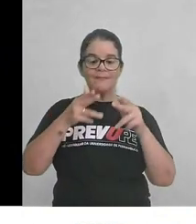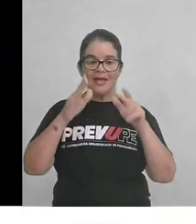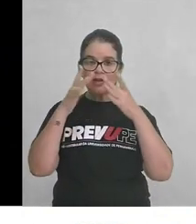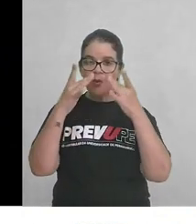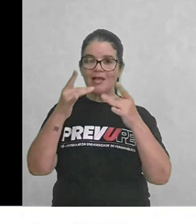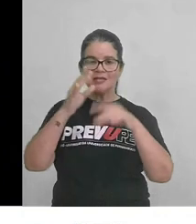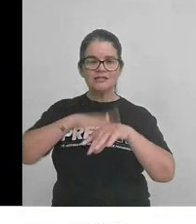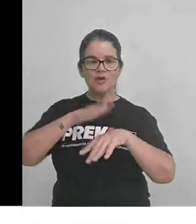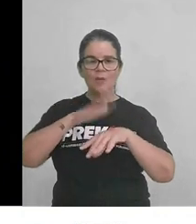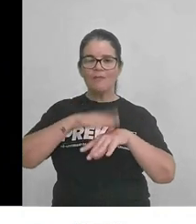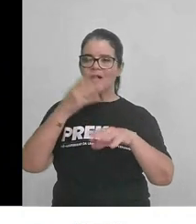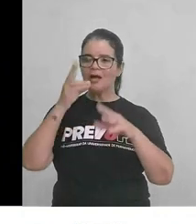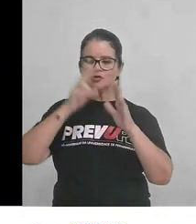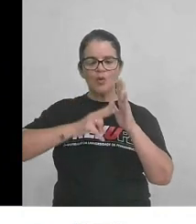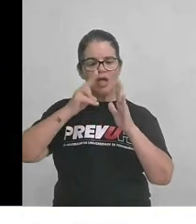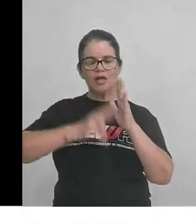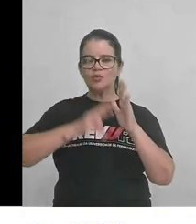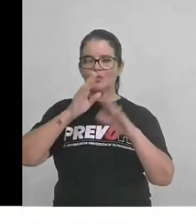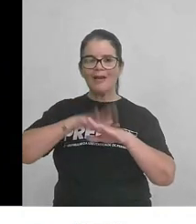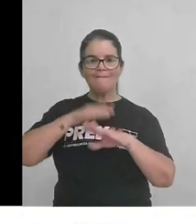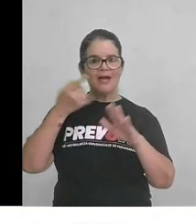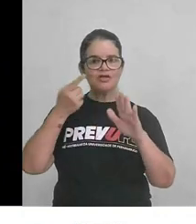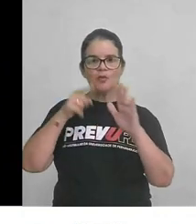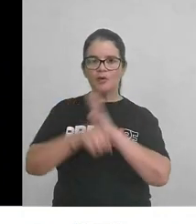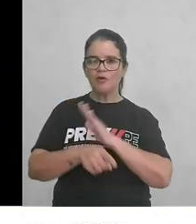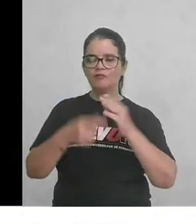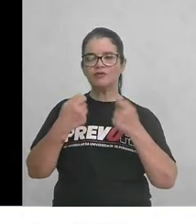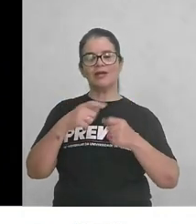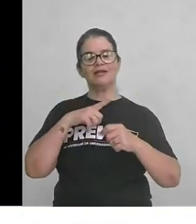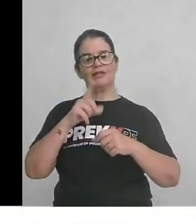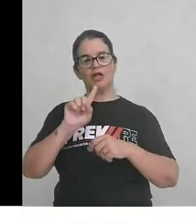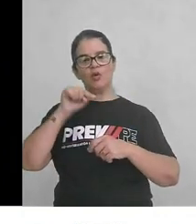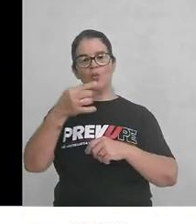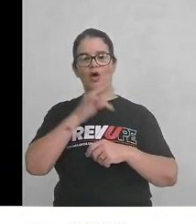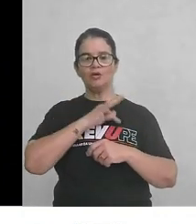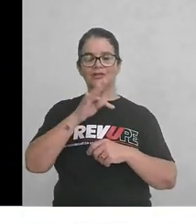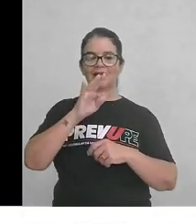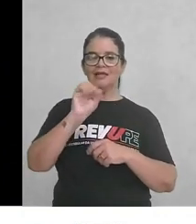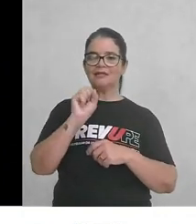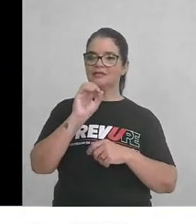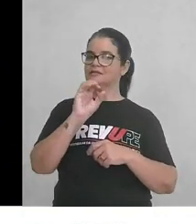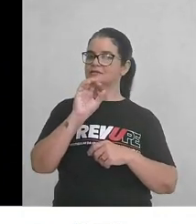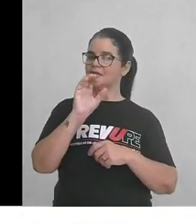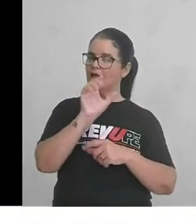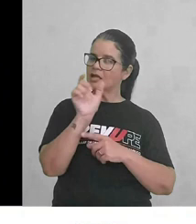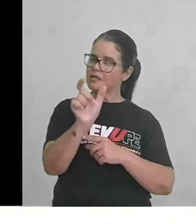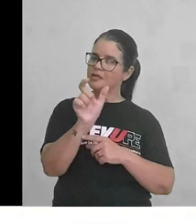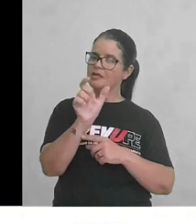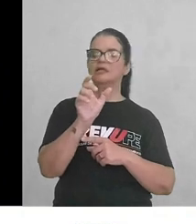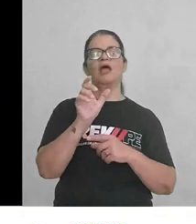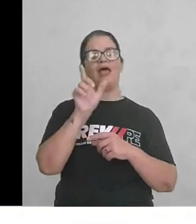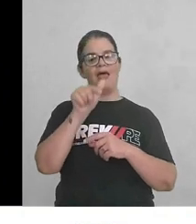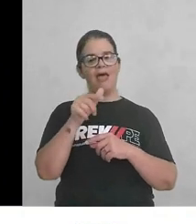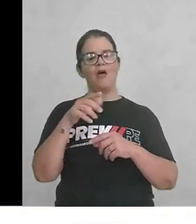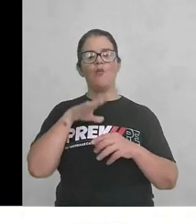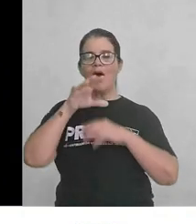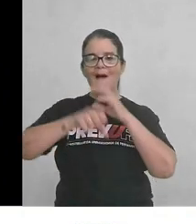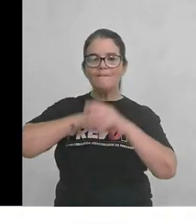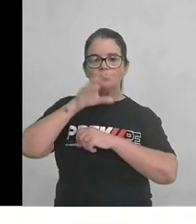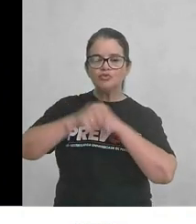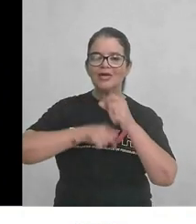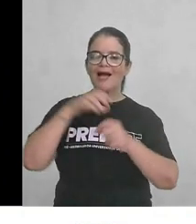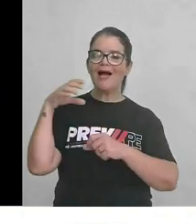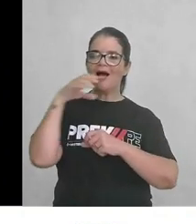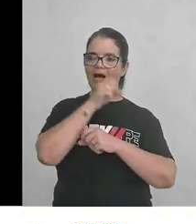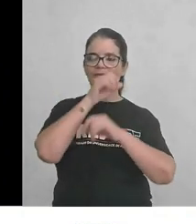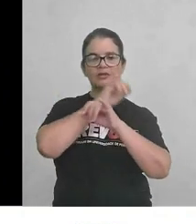é a scan. A scan ela é uma busca rápida de informações específicas do texto. É a técnica